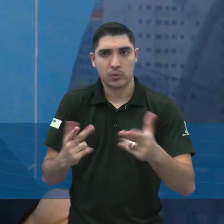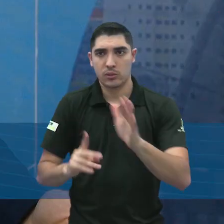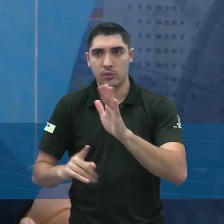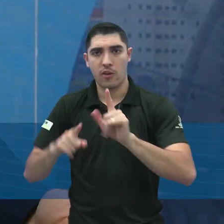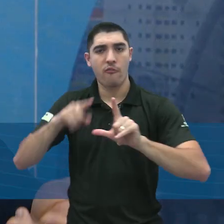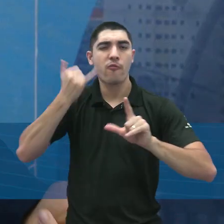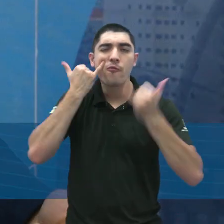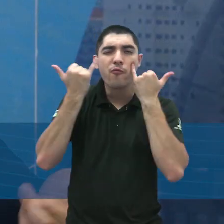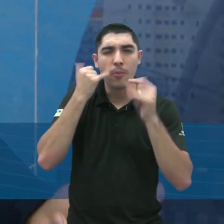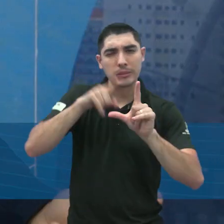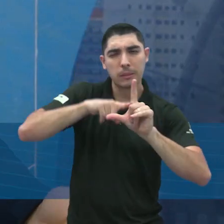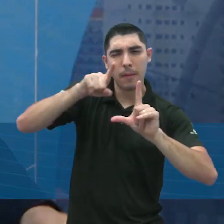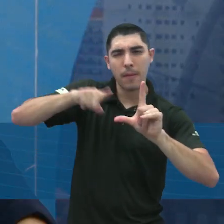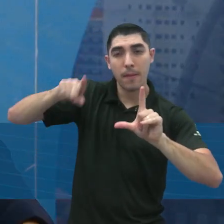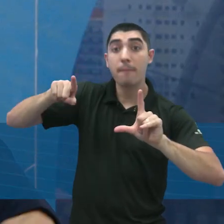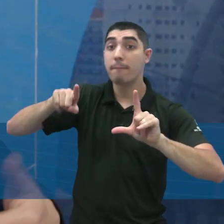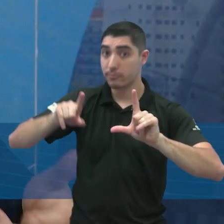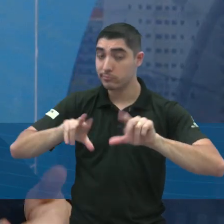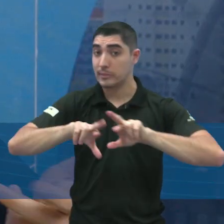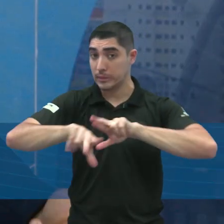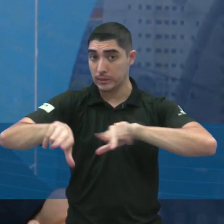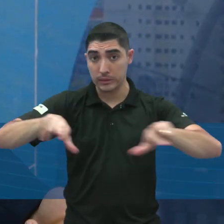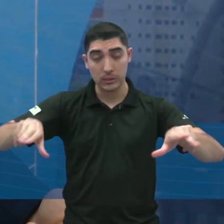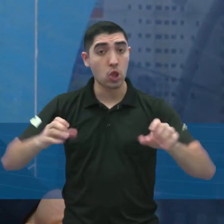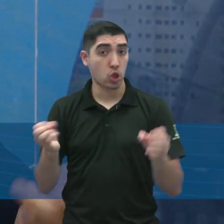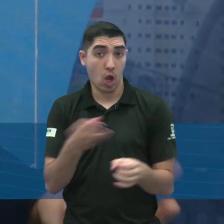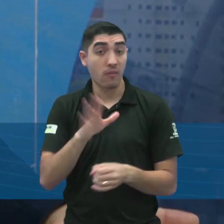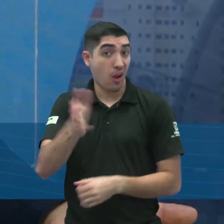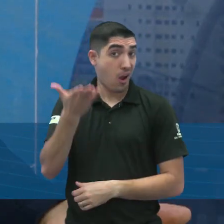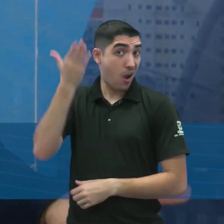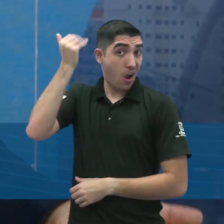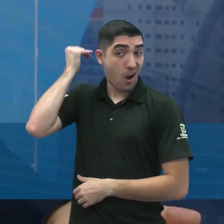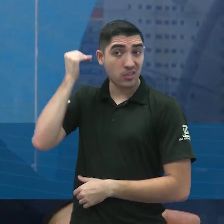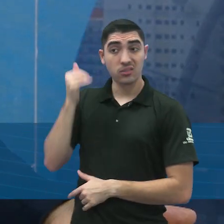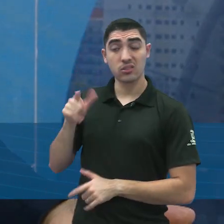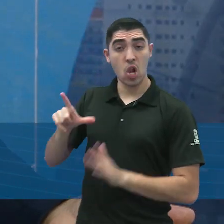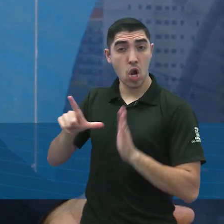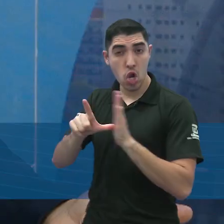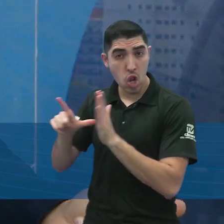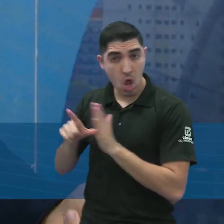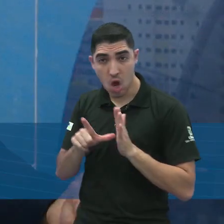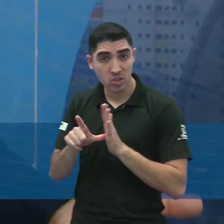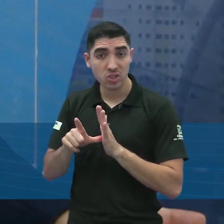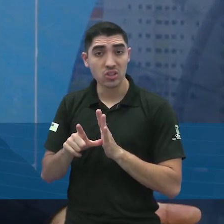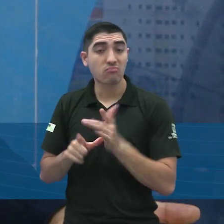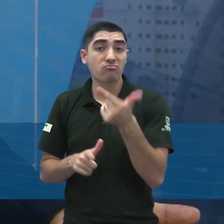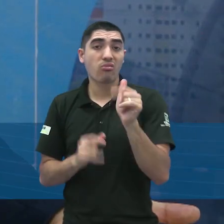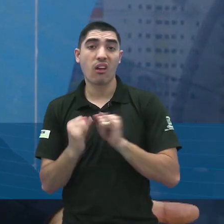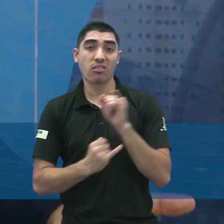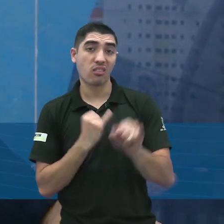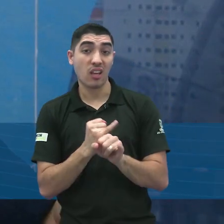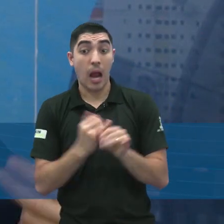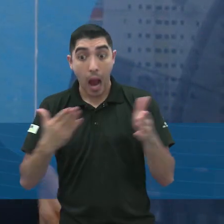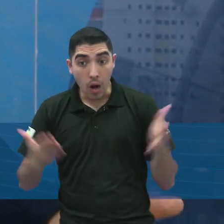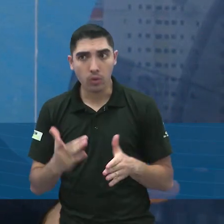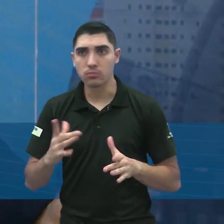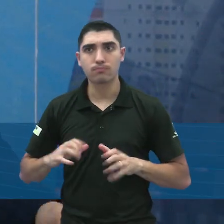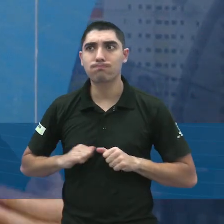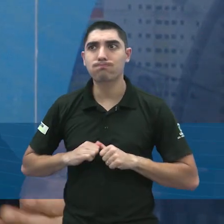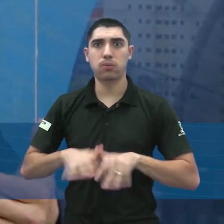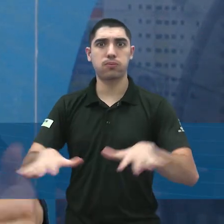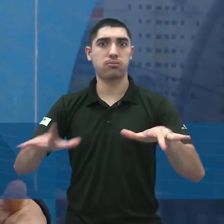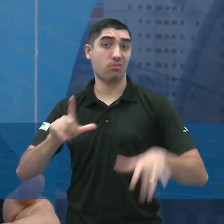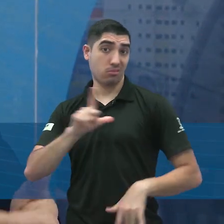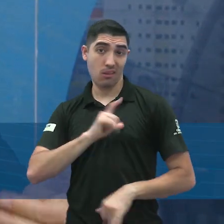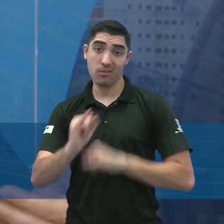a facilidade também produtiva local de novos comerciantes que até então não tinham acesso ao online e agora começam.